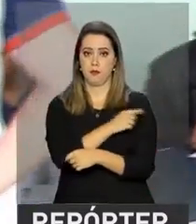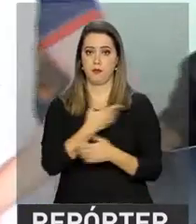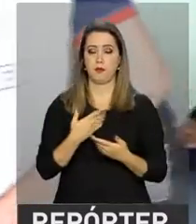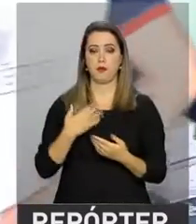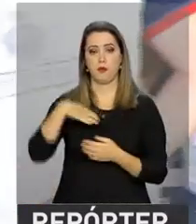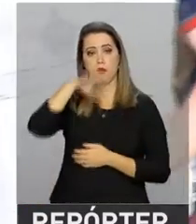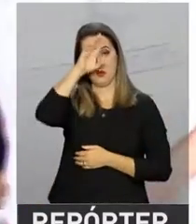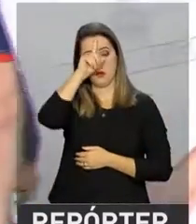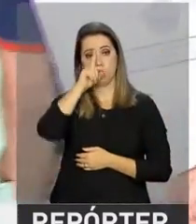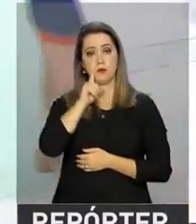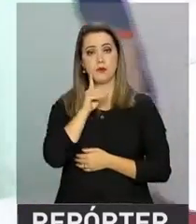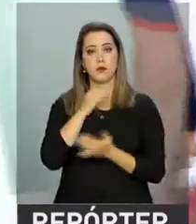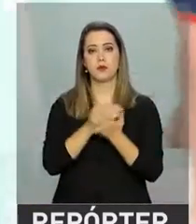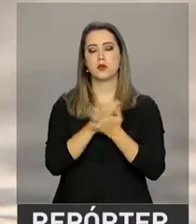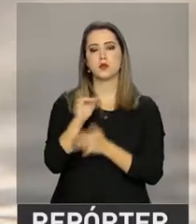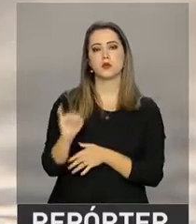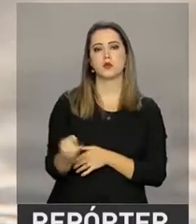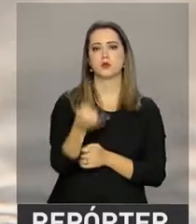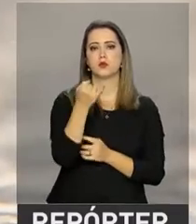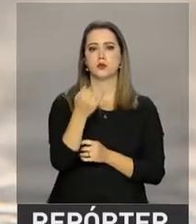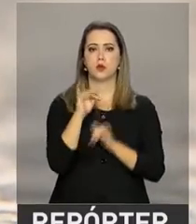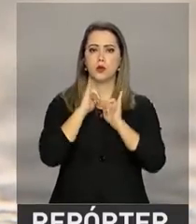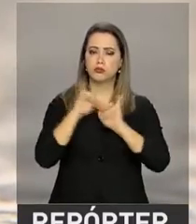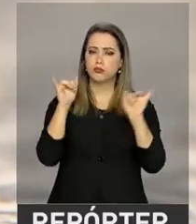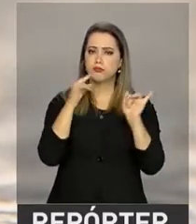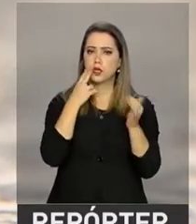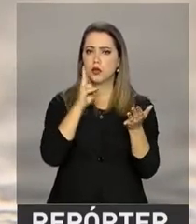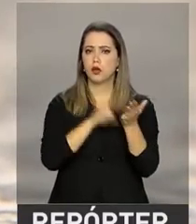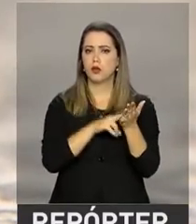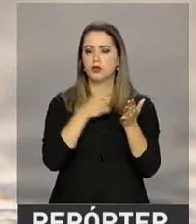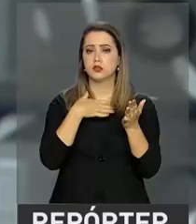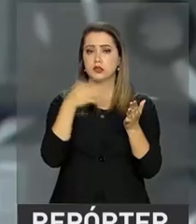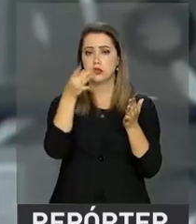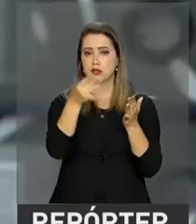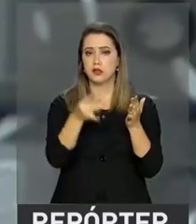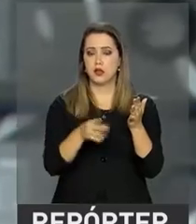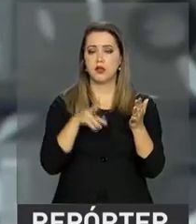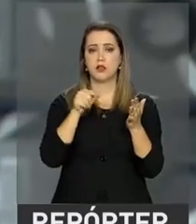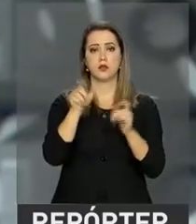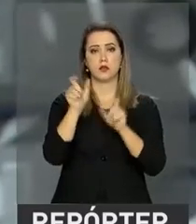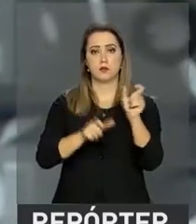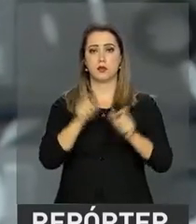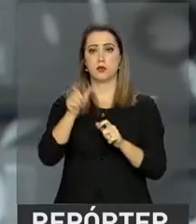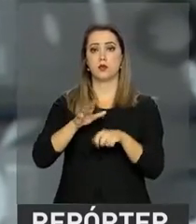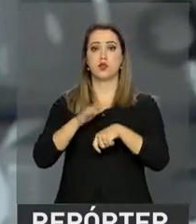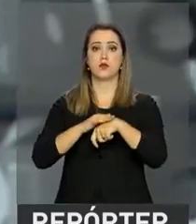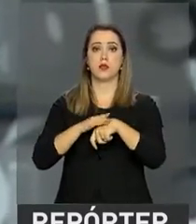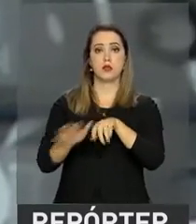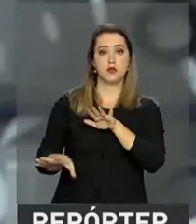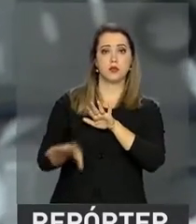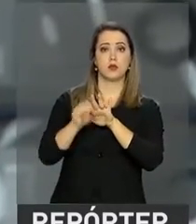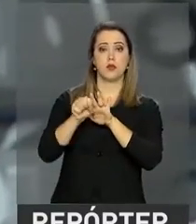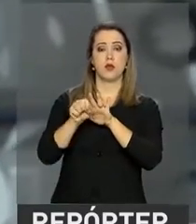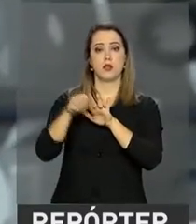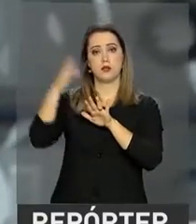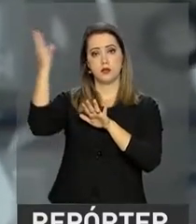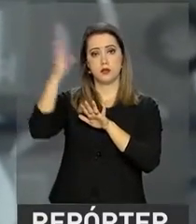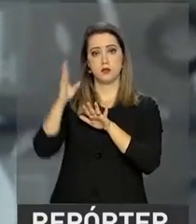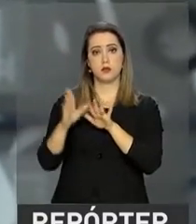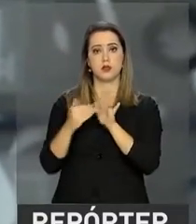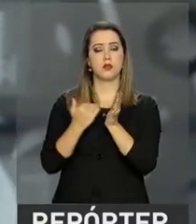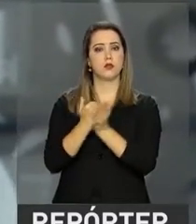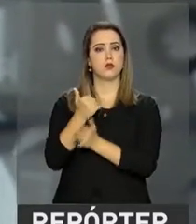iniciado em janeiro a nota esclarece que todos os casos de febre amarela registrados no brasil desde